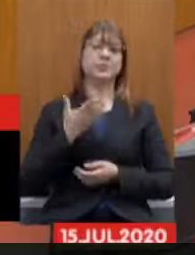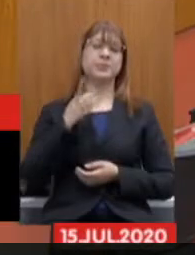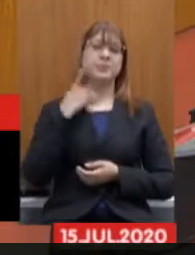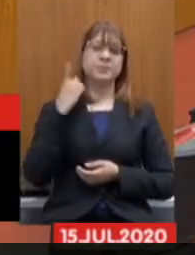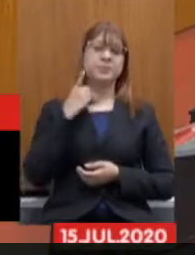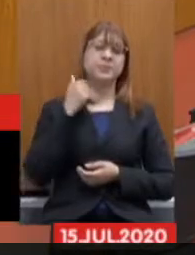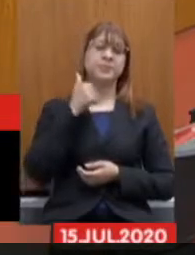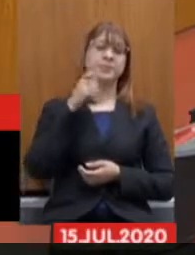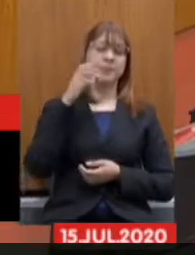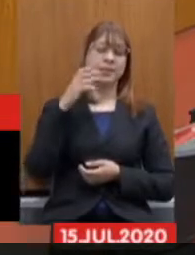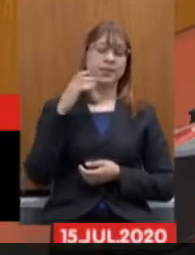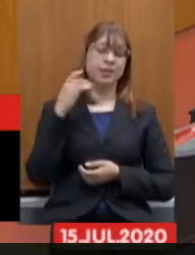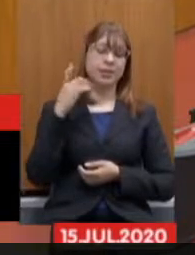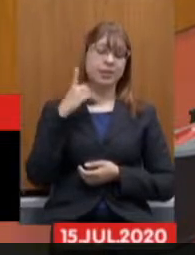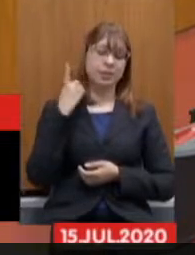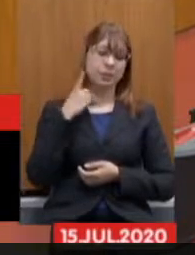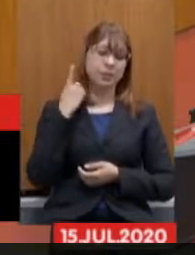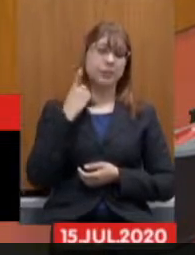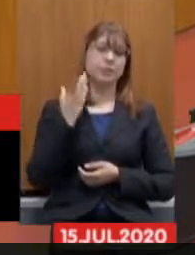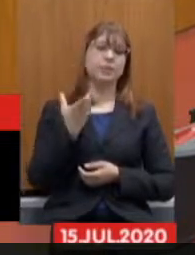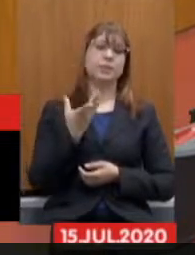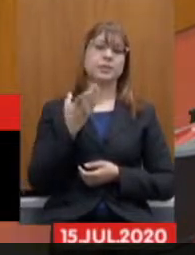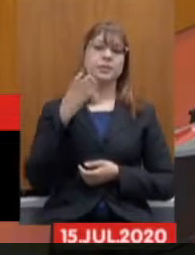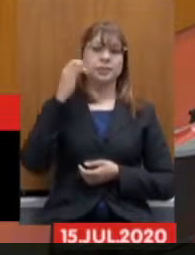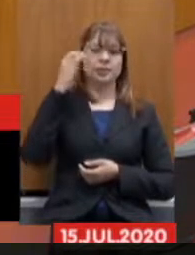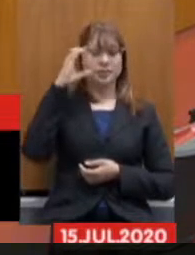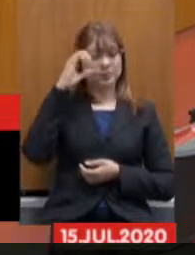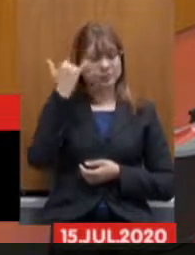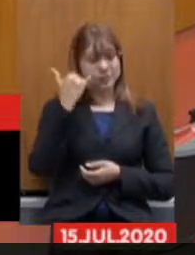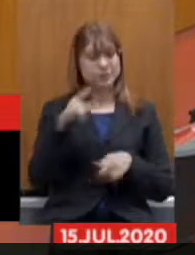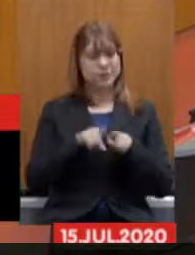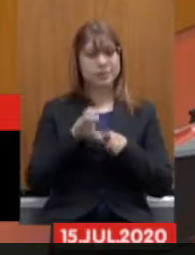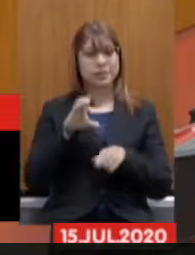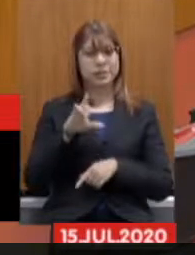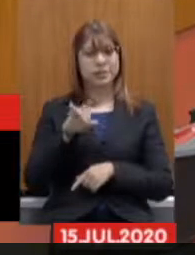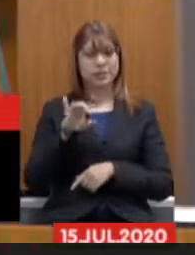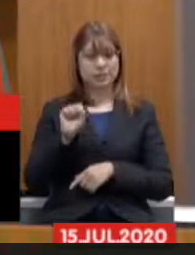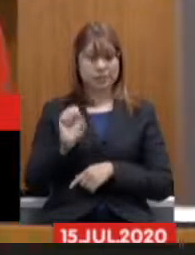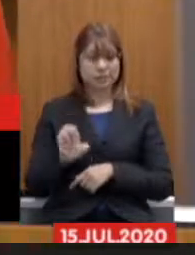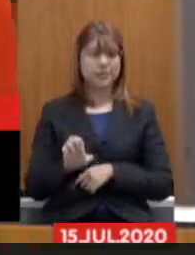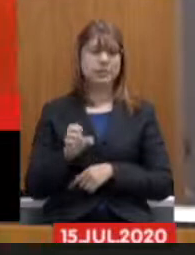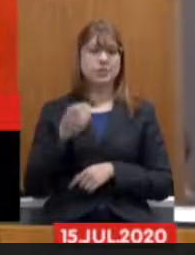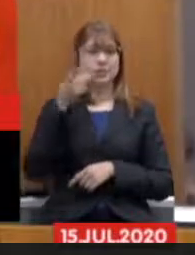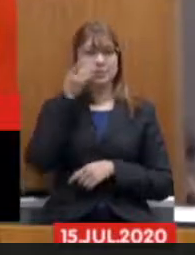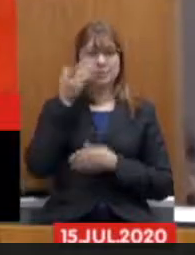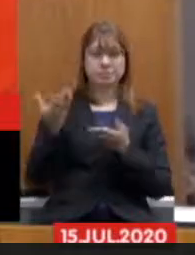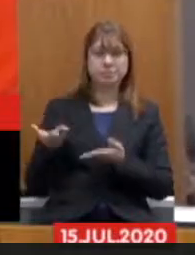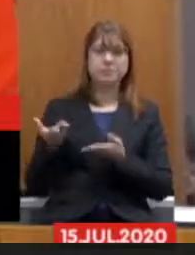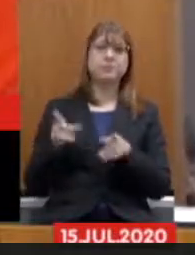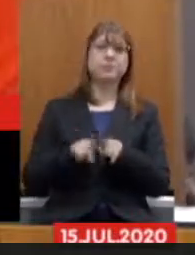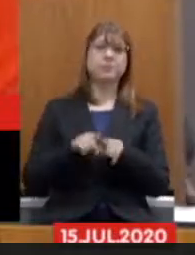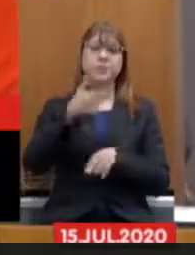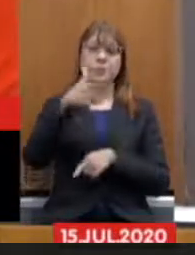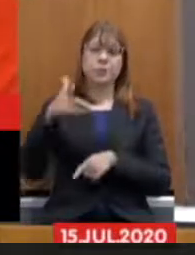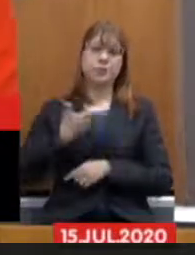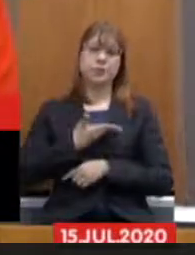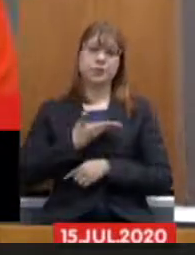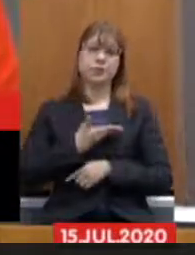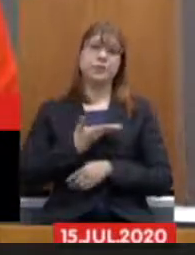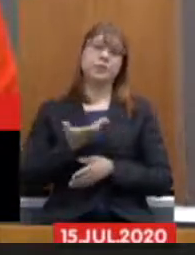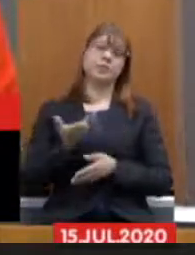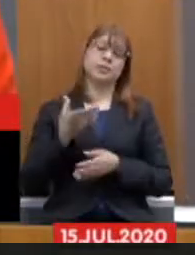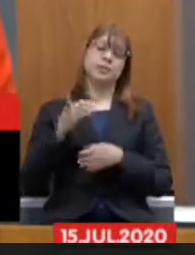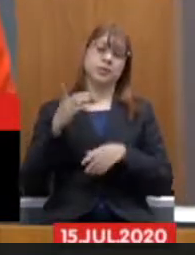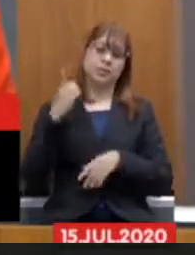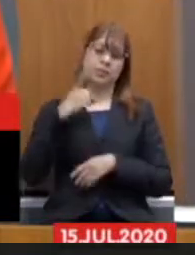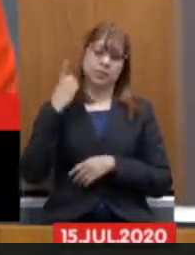deputado cleiton celise que estão que presencialmente estadual belém mas todos os nossos colegas parlamentares